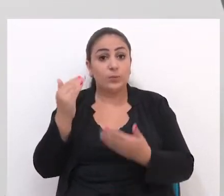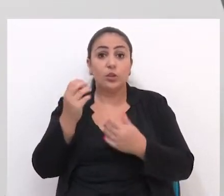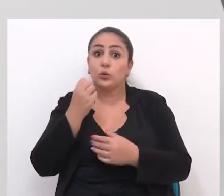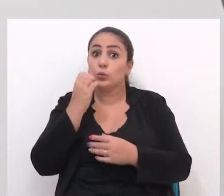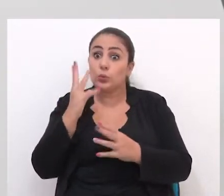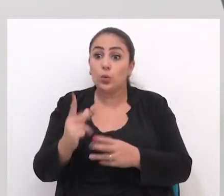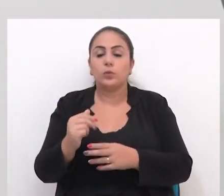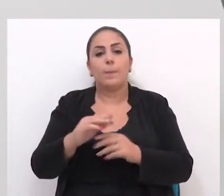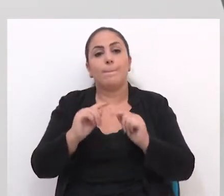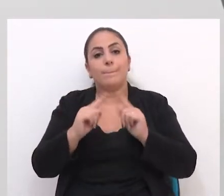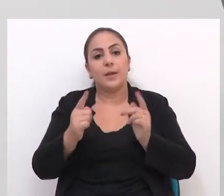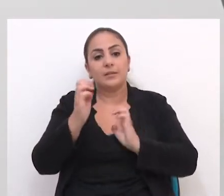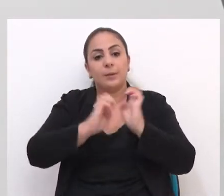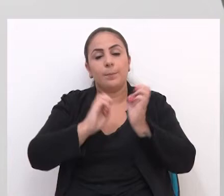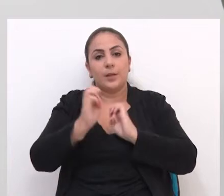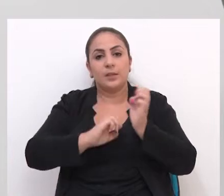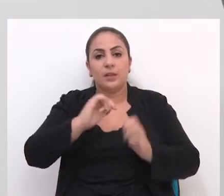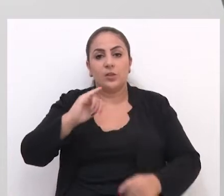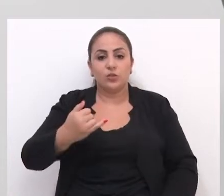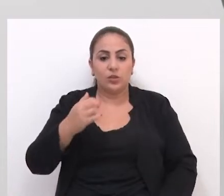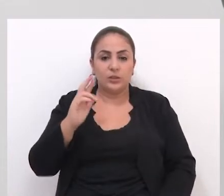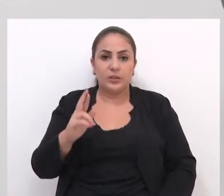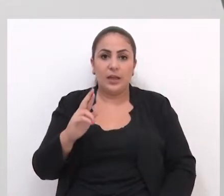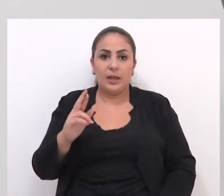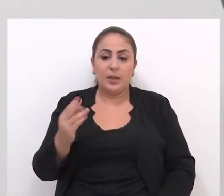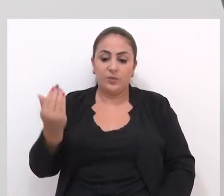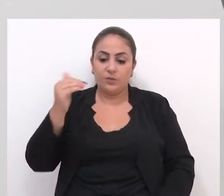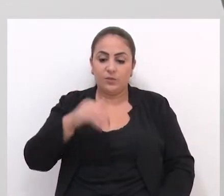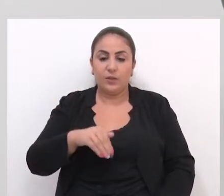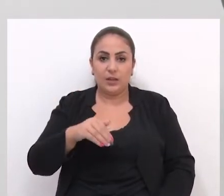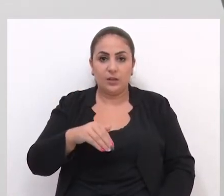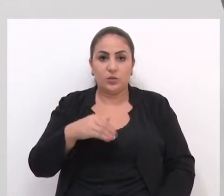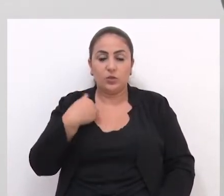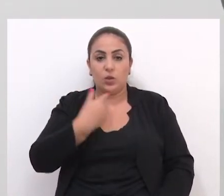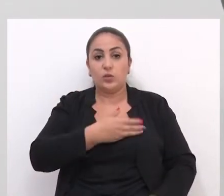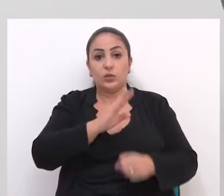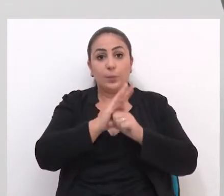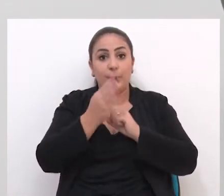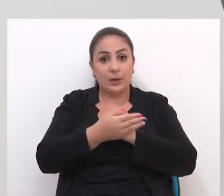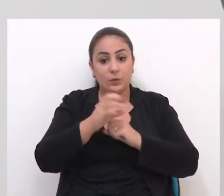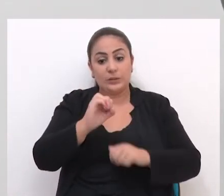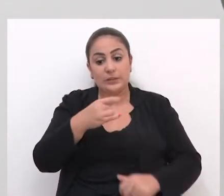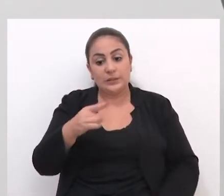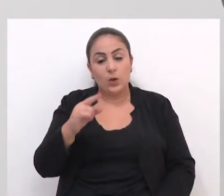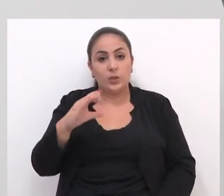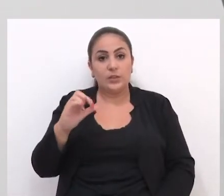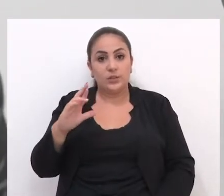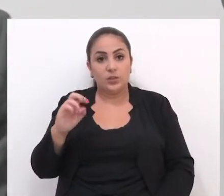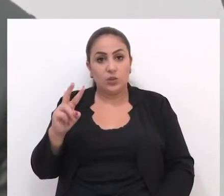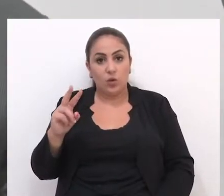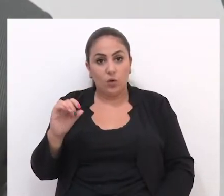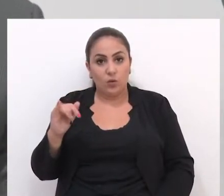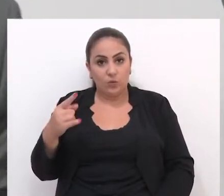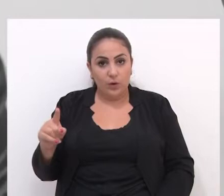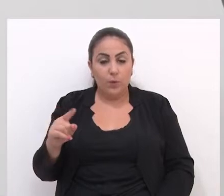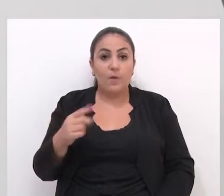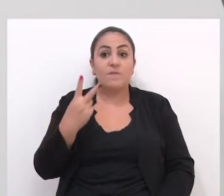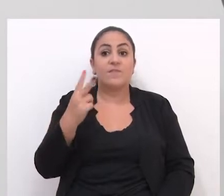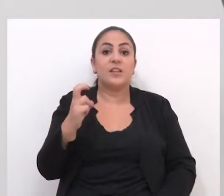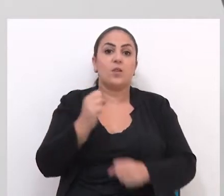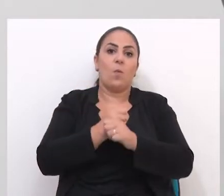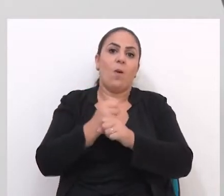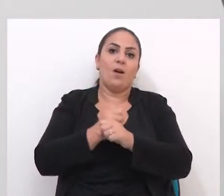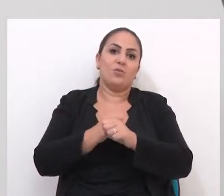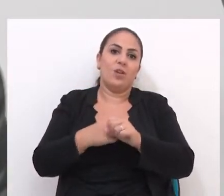né? Mas a empresa JR se instalou no nosso grande bairro São Cristóvão há 25 anos atrás. Então, por que não, né,